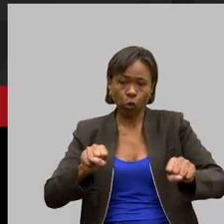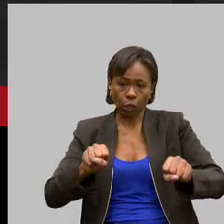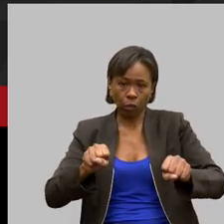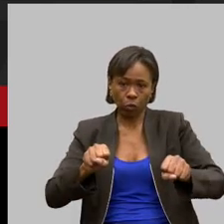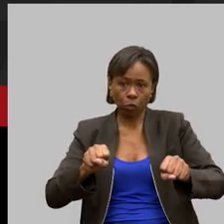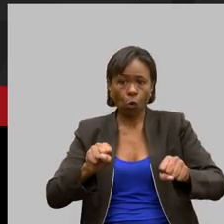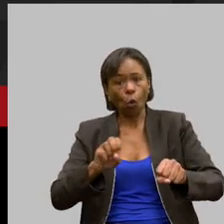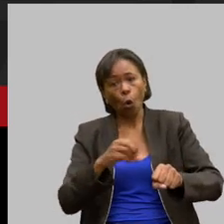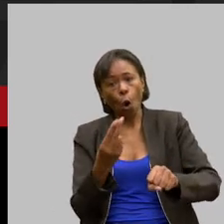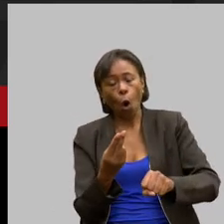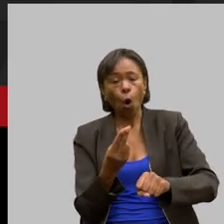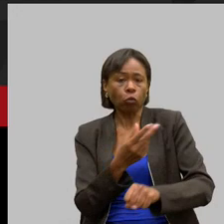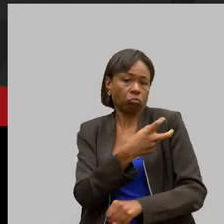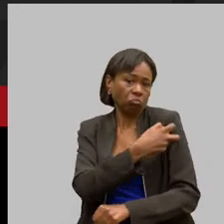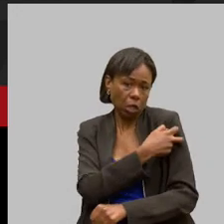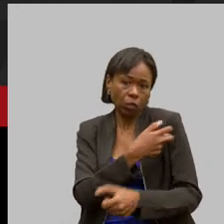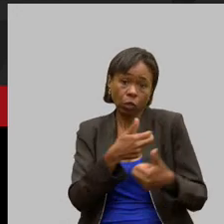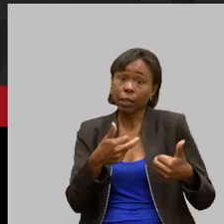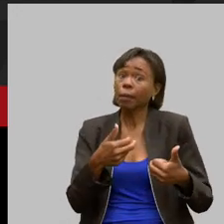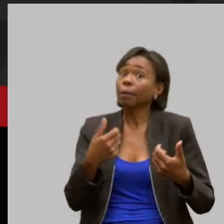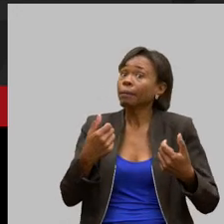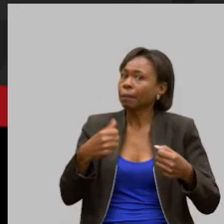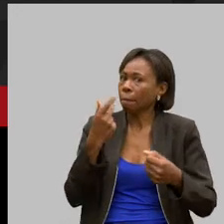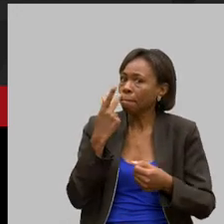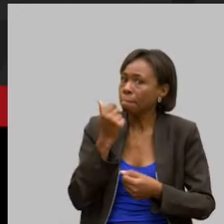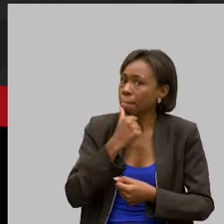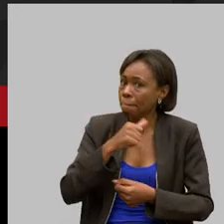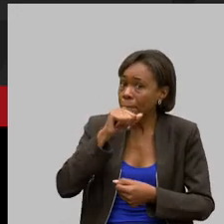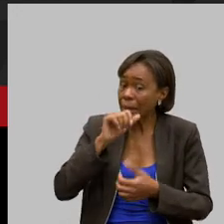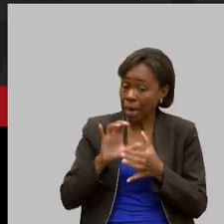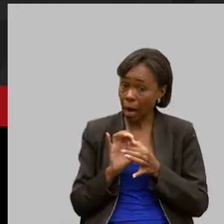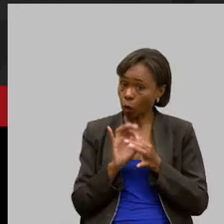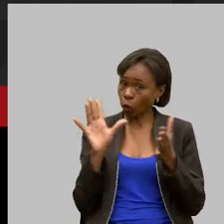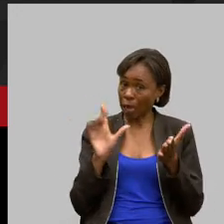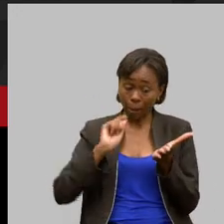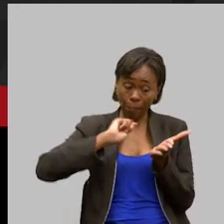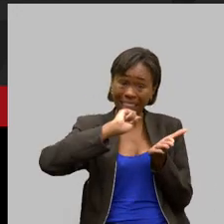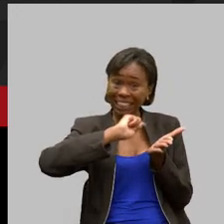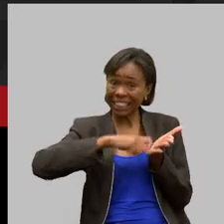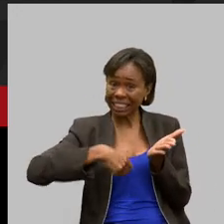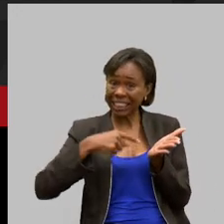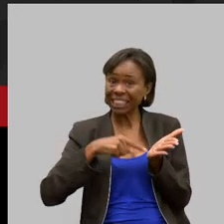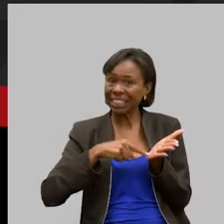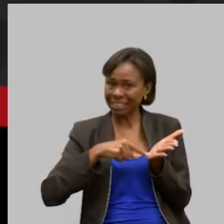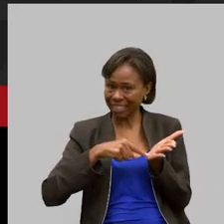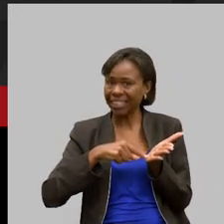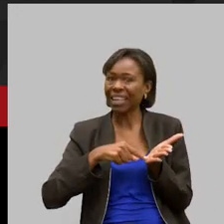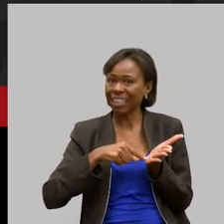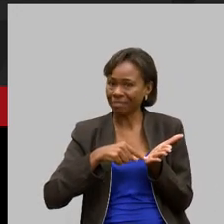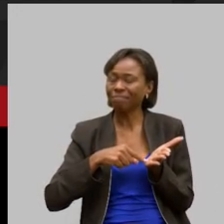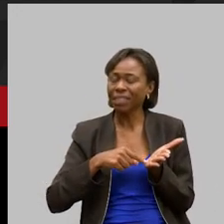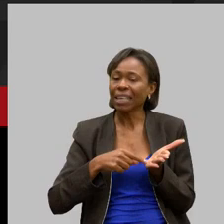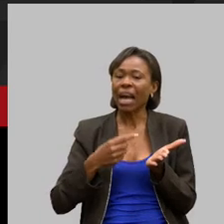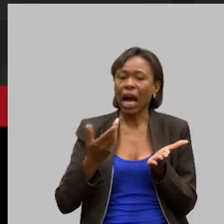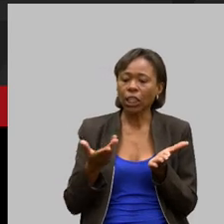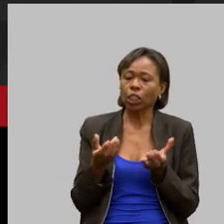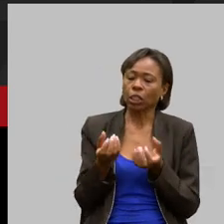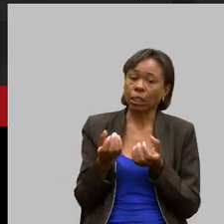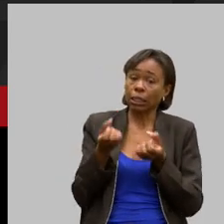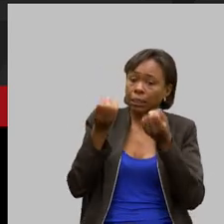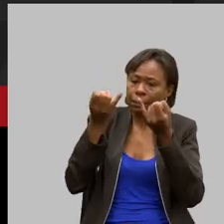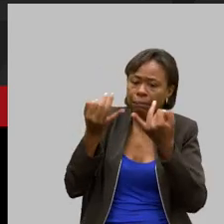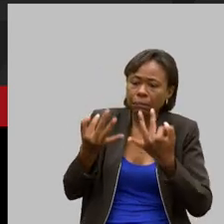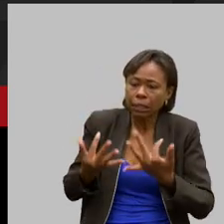usar precisa da autorização dos pais por escrito a gente explica a técnica mostra como funciona